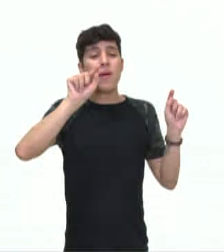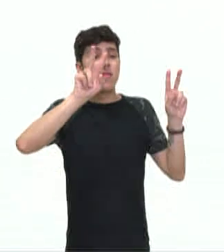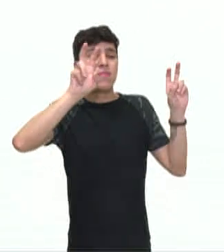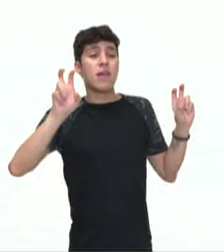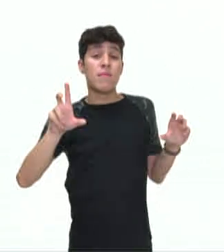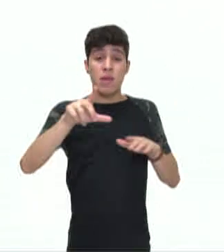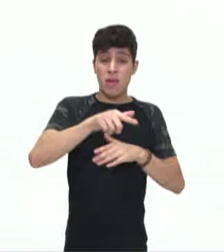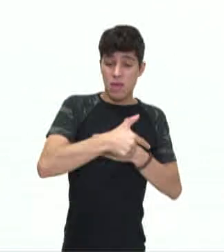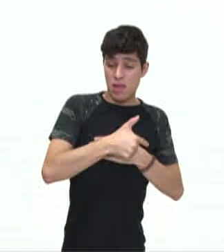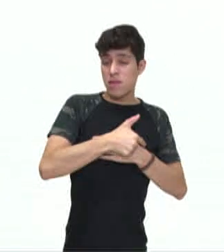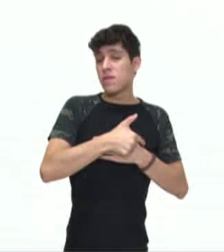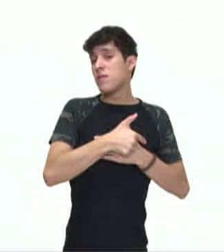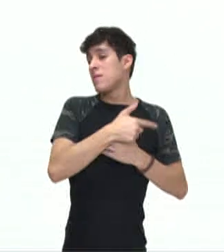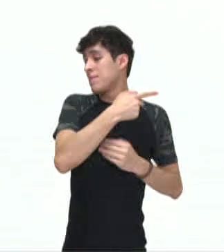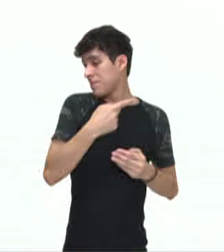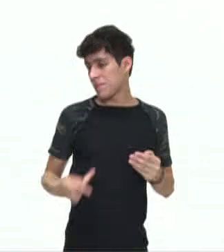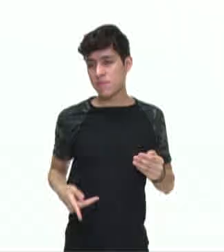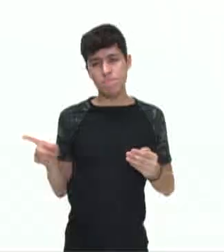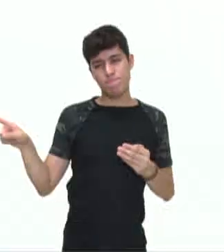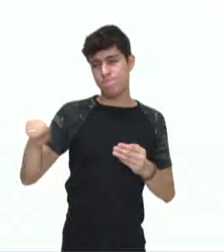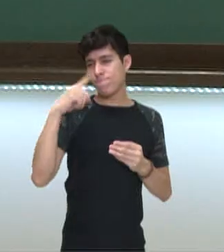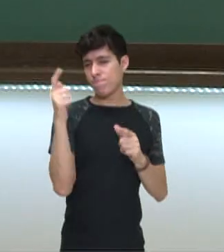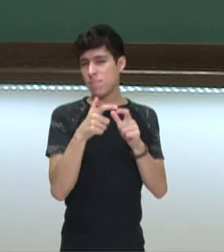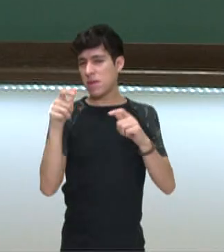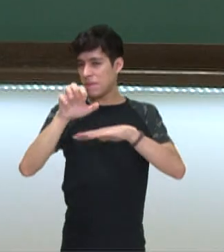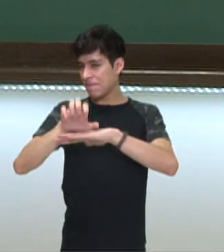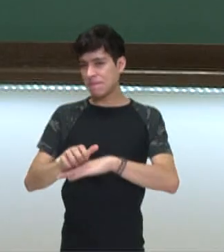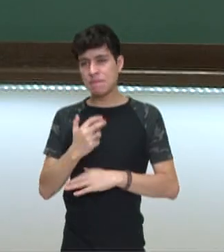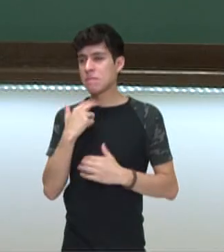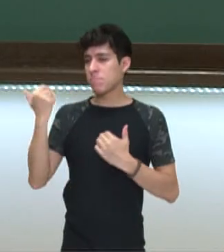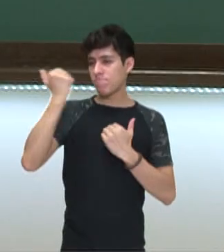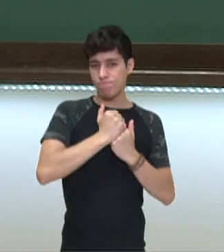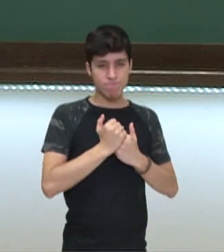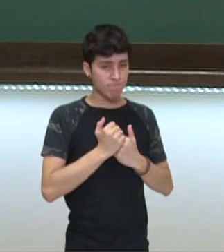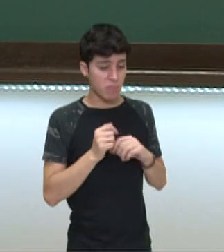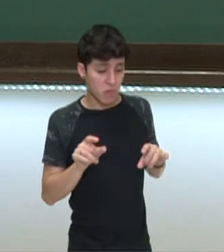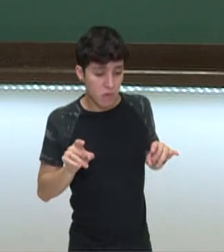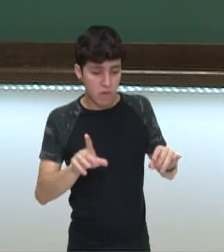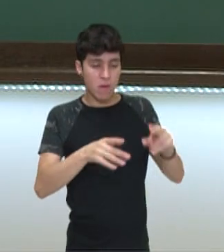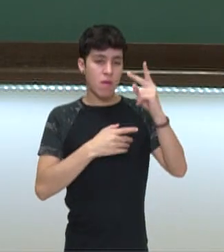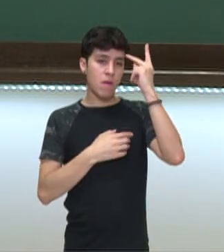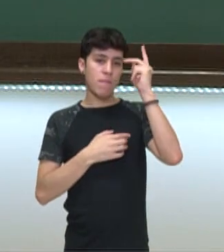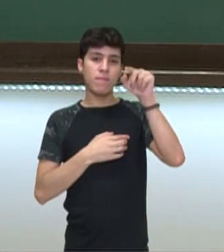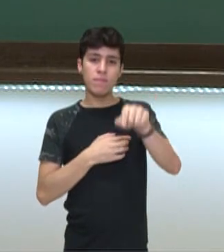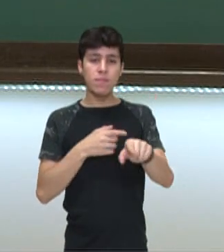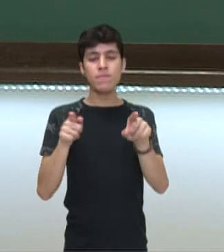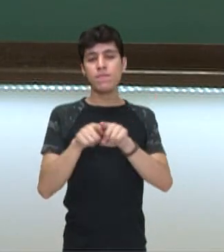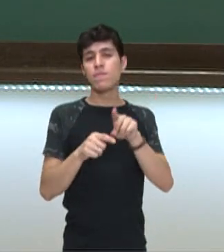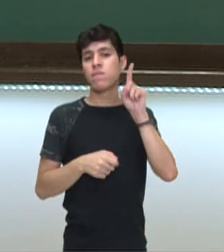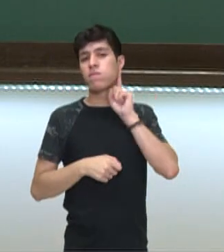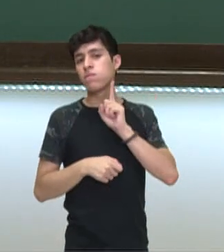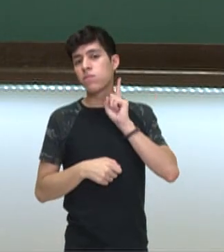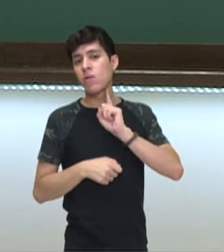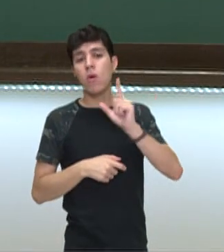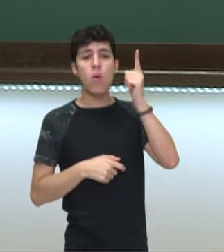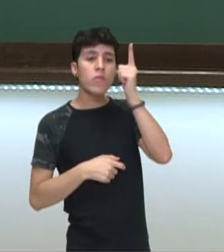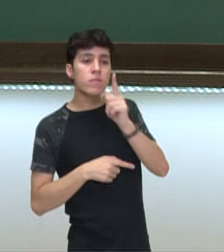presidencial ser inalcançada para a maioria das províncias do Brasil. Tá? Apenas São Paulo e Minas Gerais